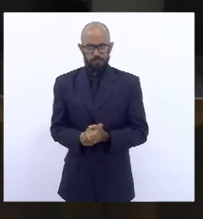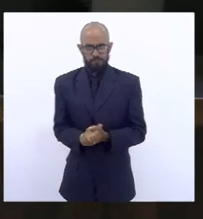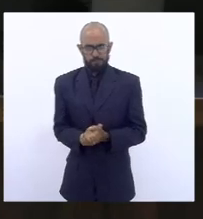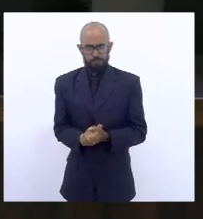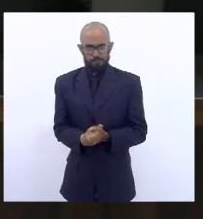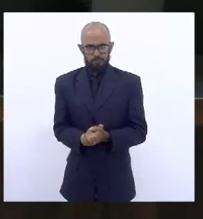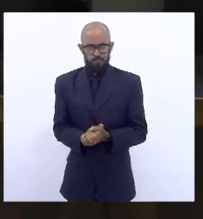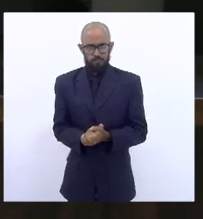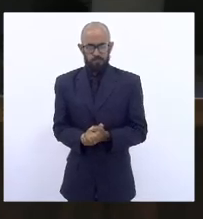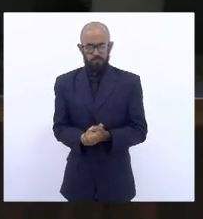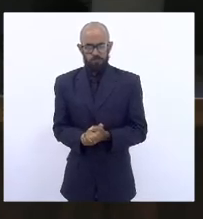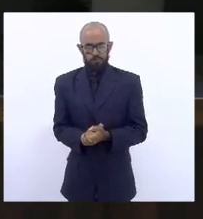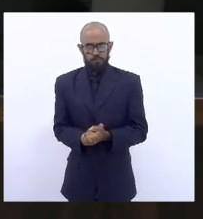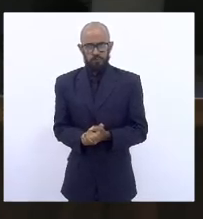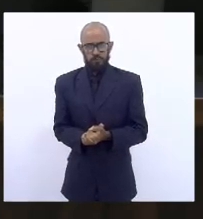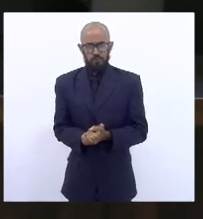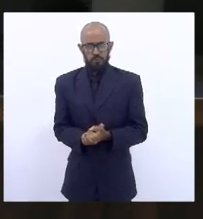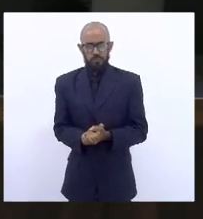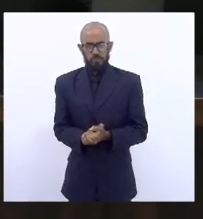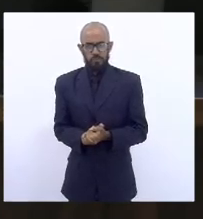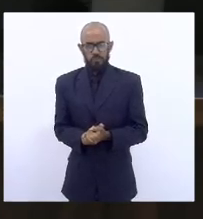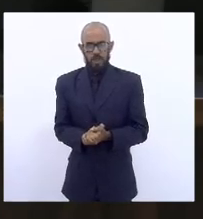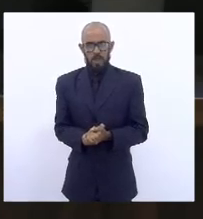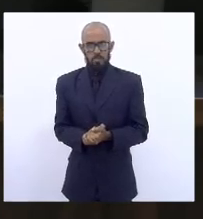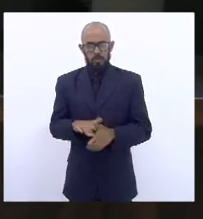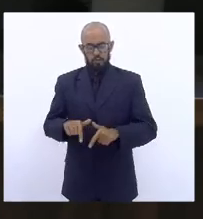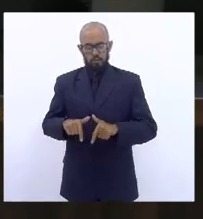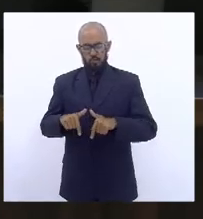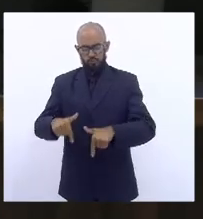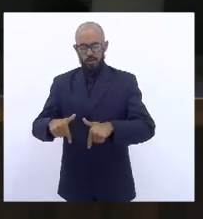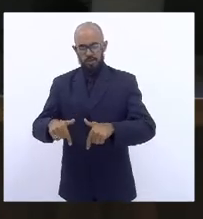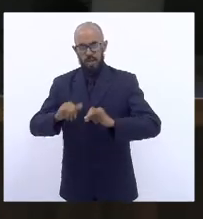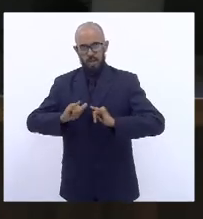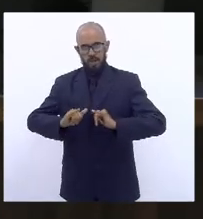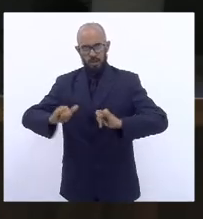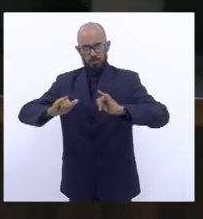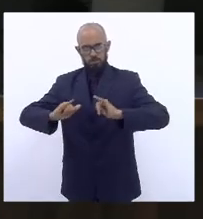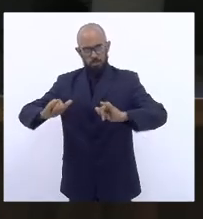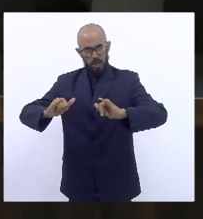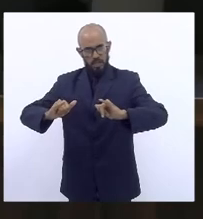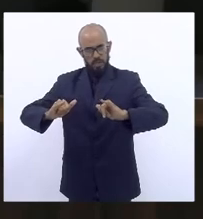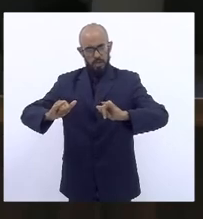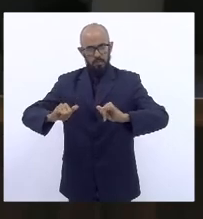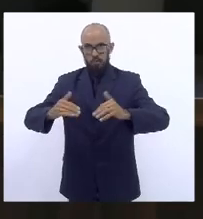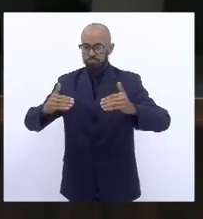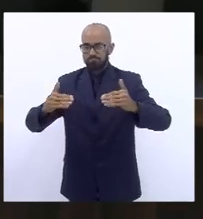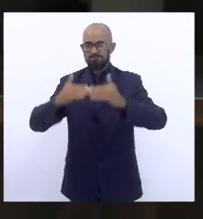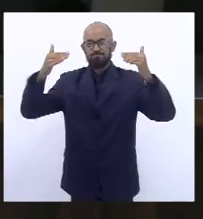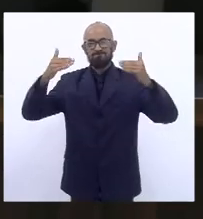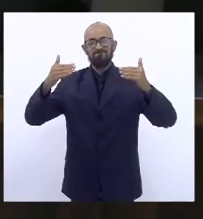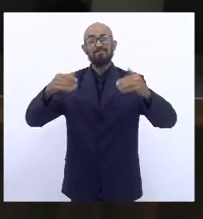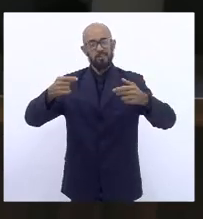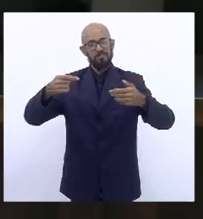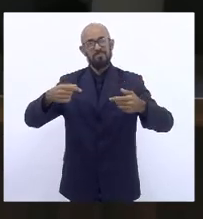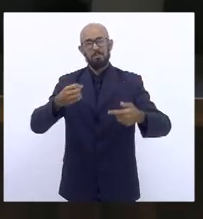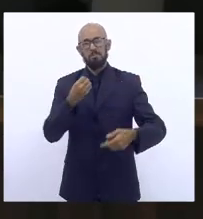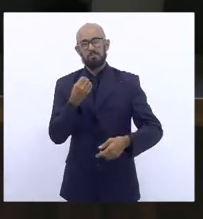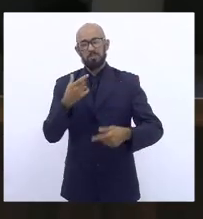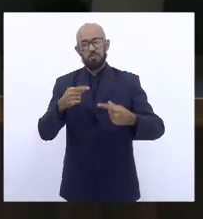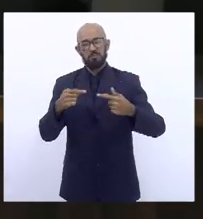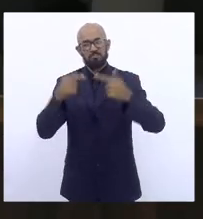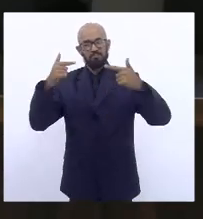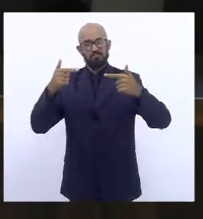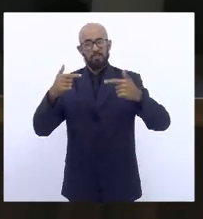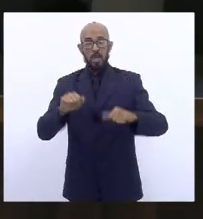deu régua e compasso para enfrentarmos na campanha da fraternidade desse ano o tema da educação. E